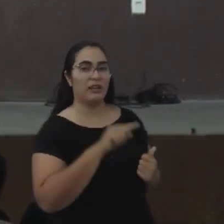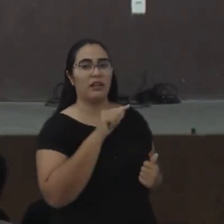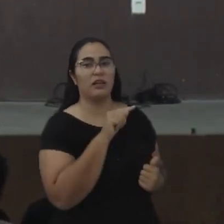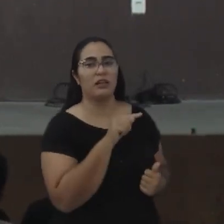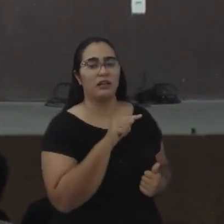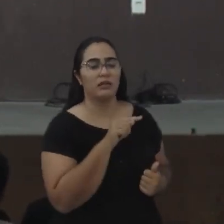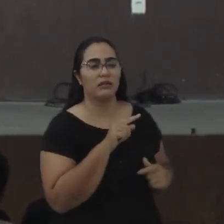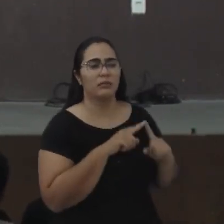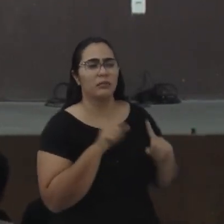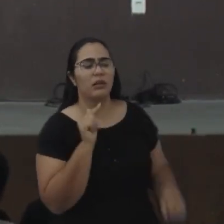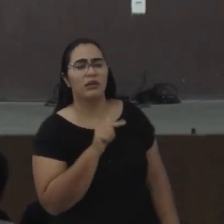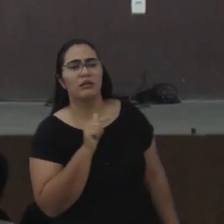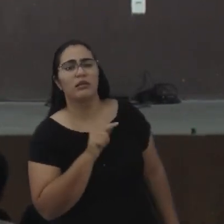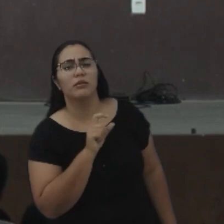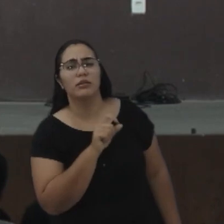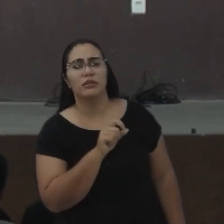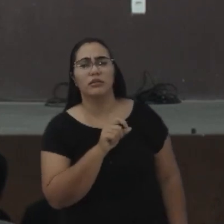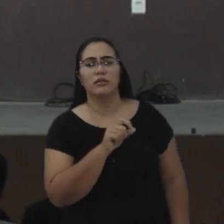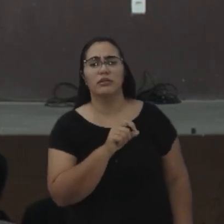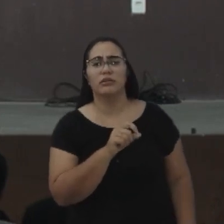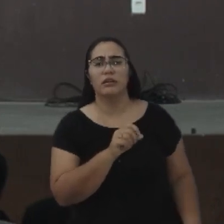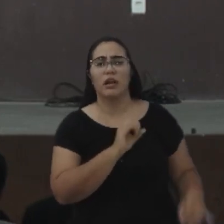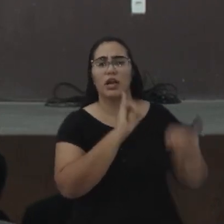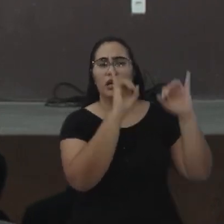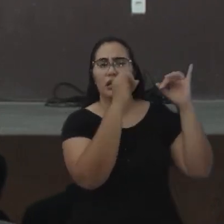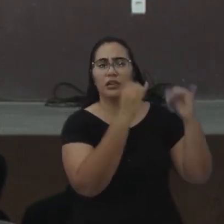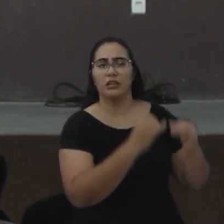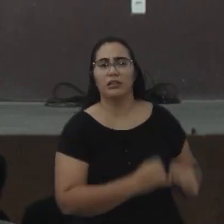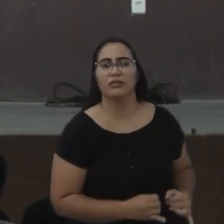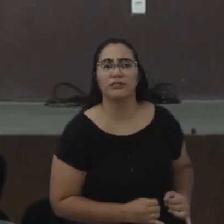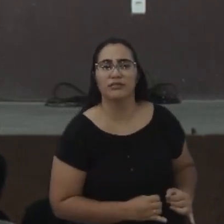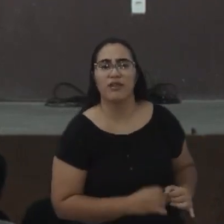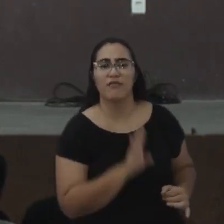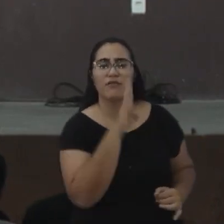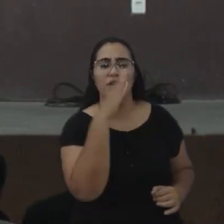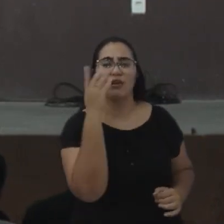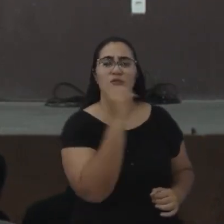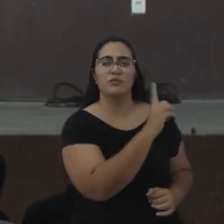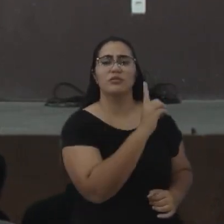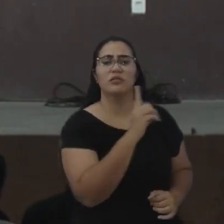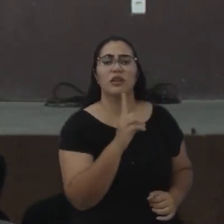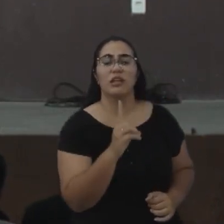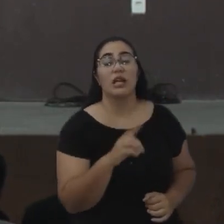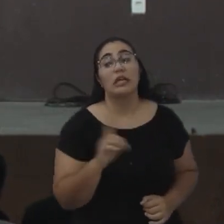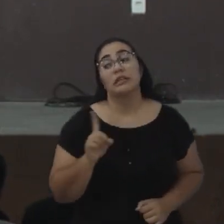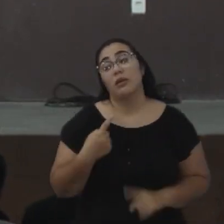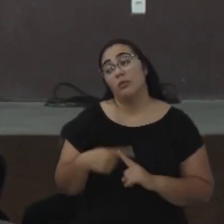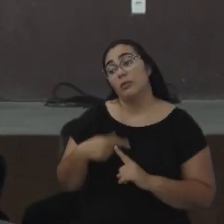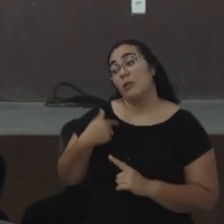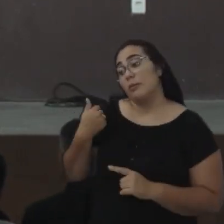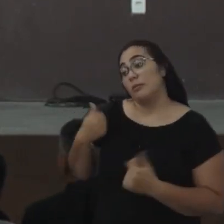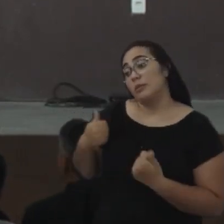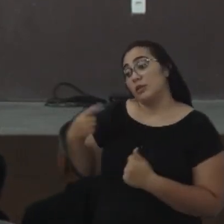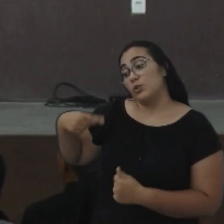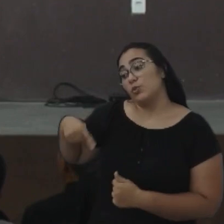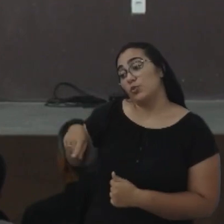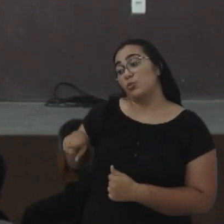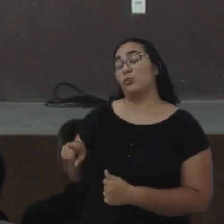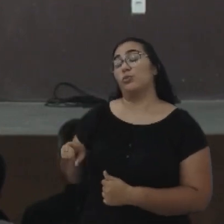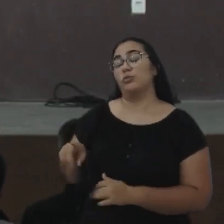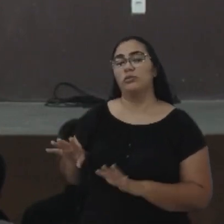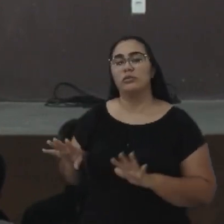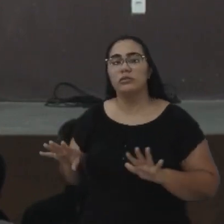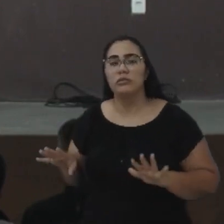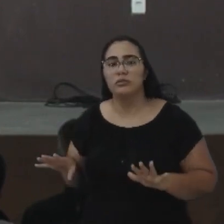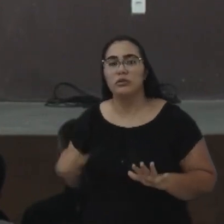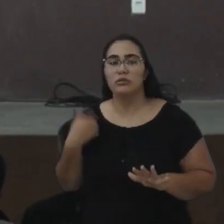estão celebrando ídolos, falsos deuses. Por que você vai lá? Não, mas é porque eu tenho que estar lá celebrando junto com eles. A